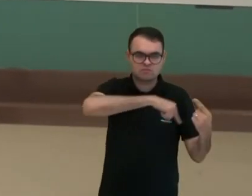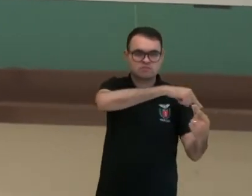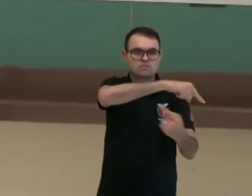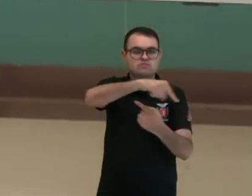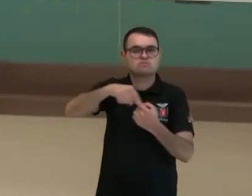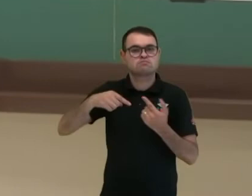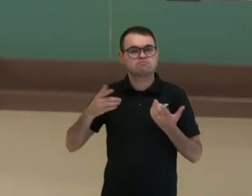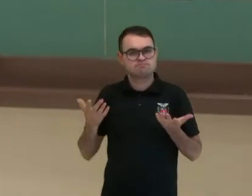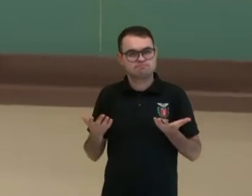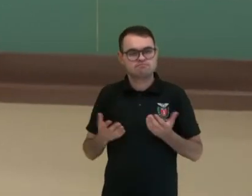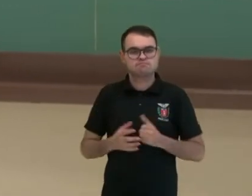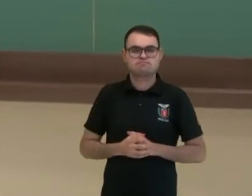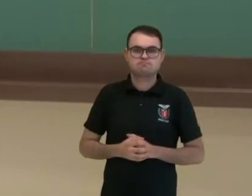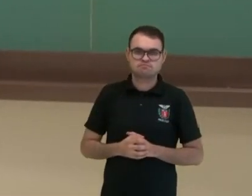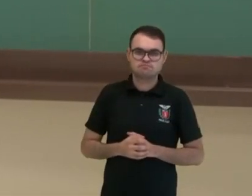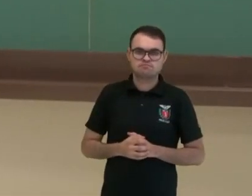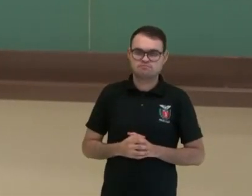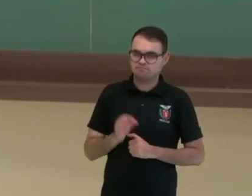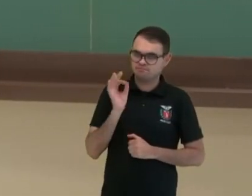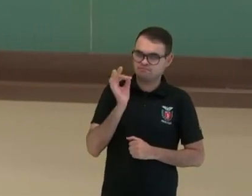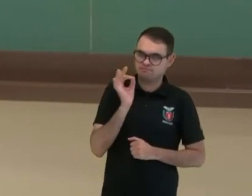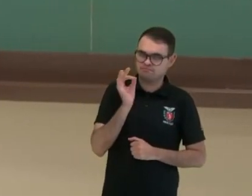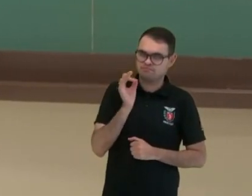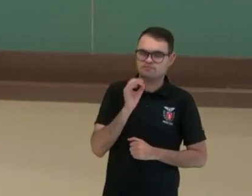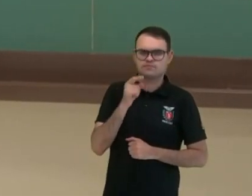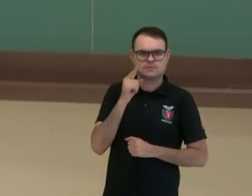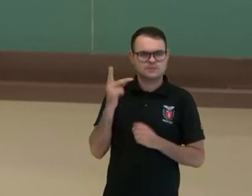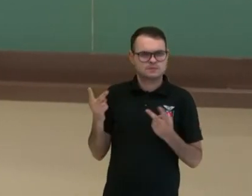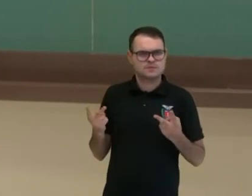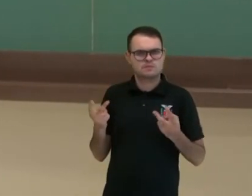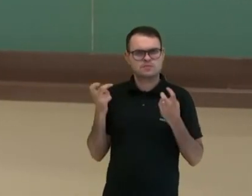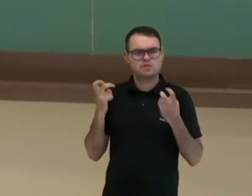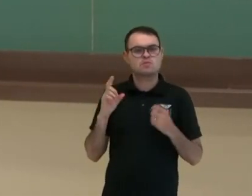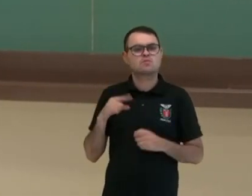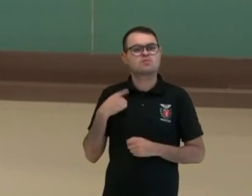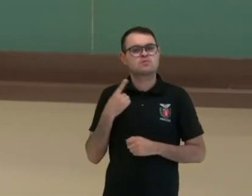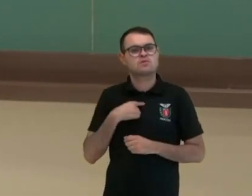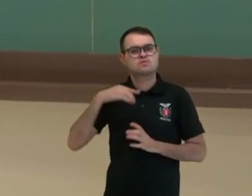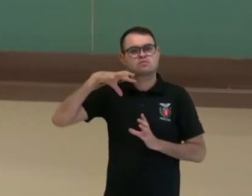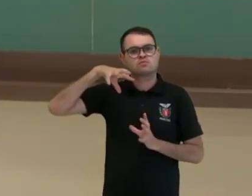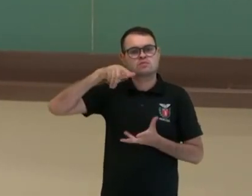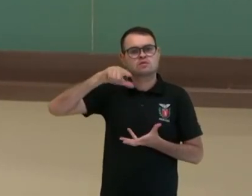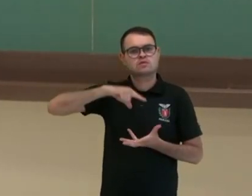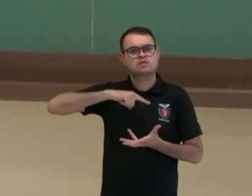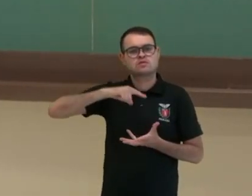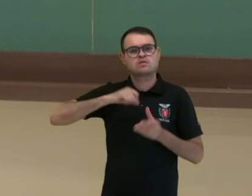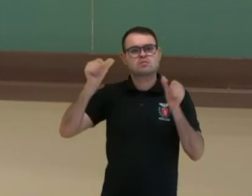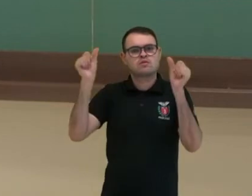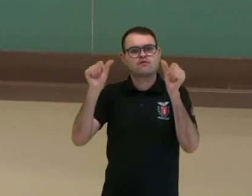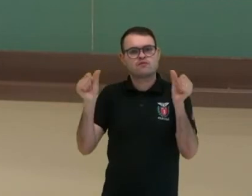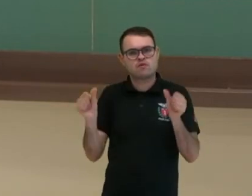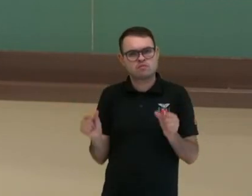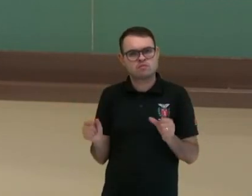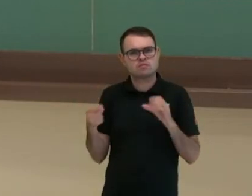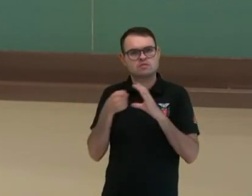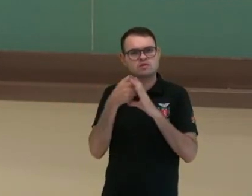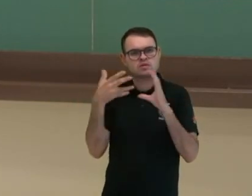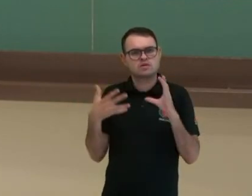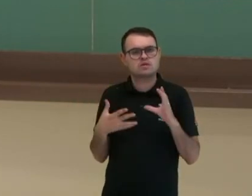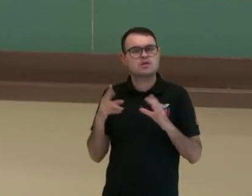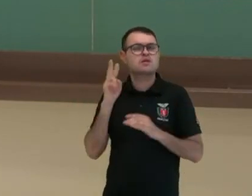torno do Sol. Isso mesmo. E você reparou que o nosso planeta tem um formato característico